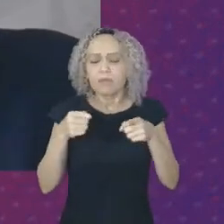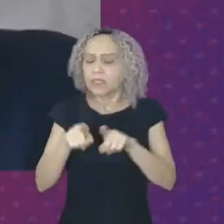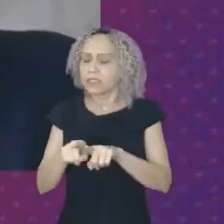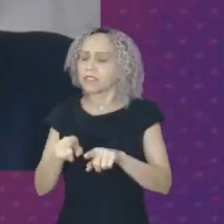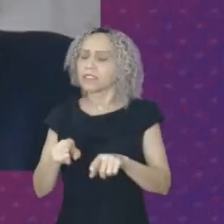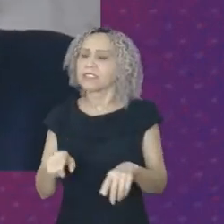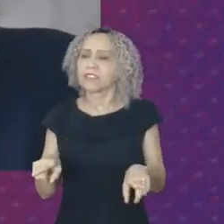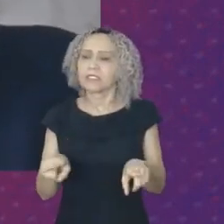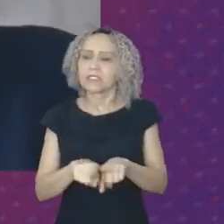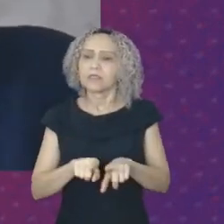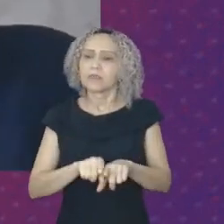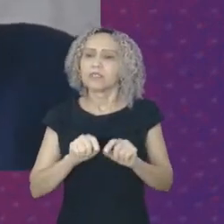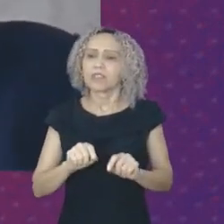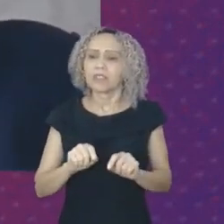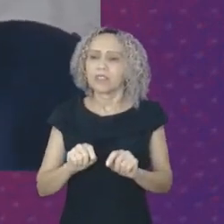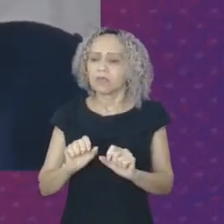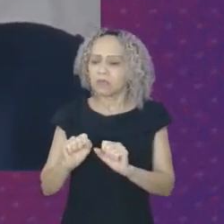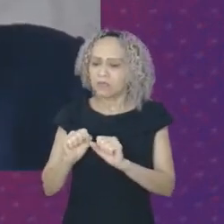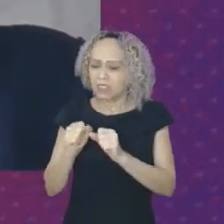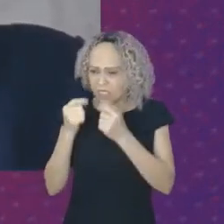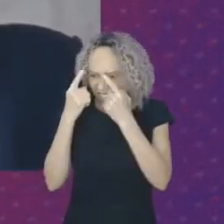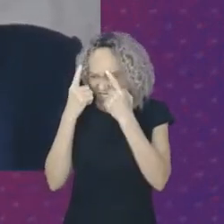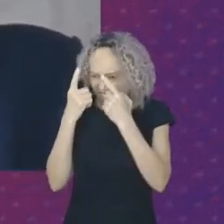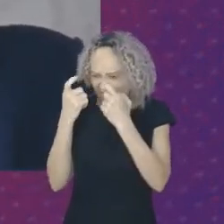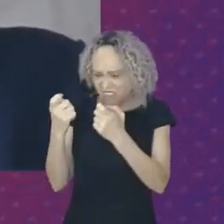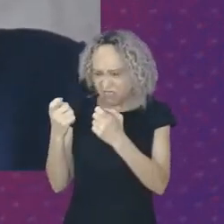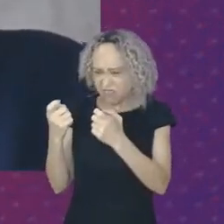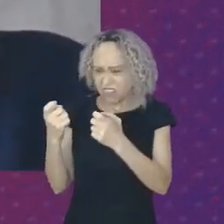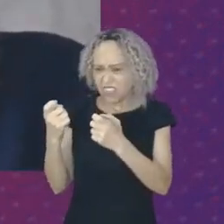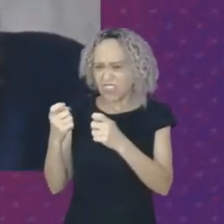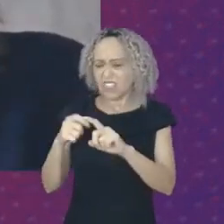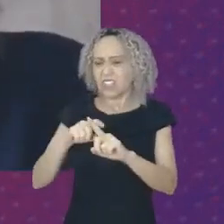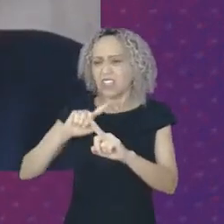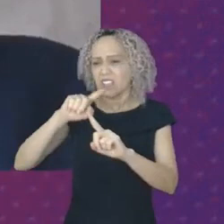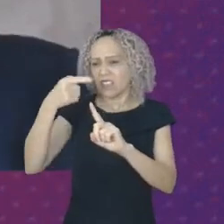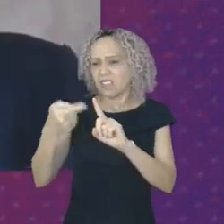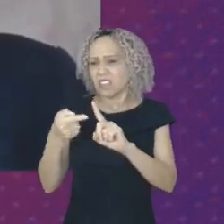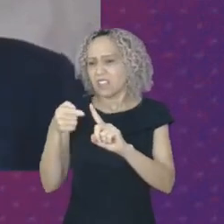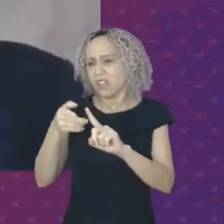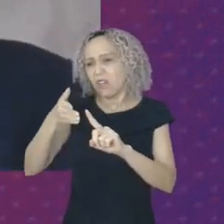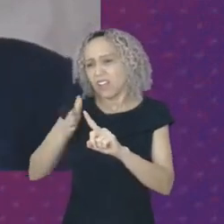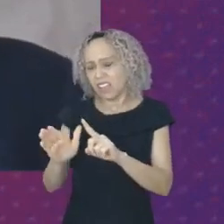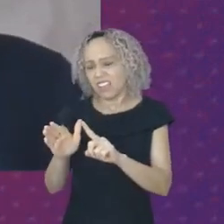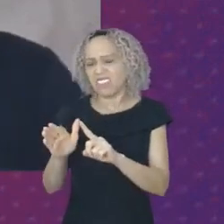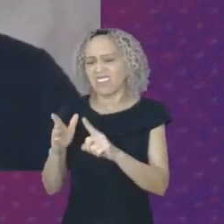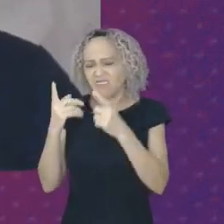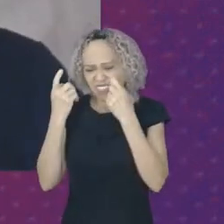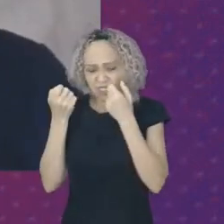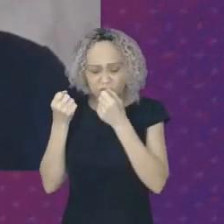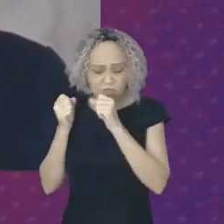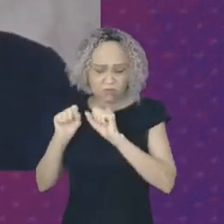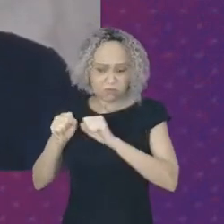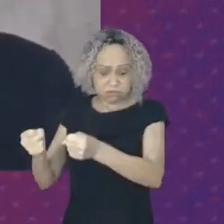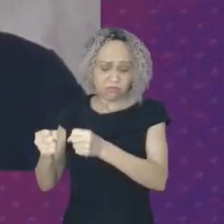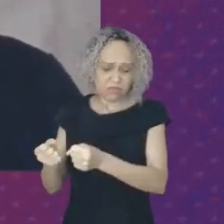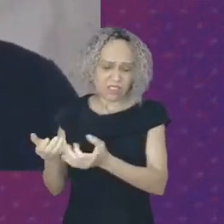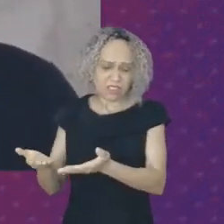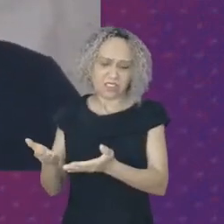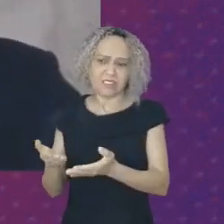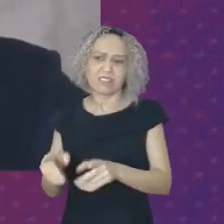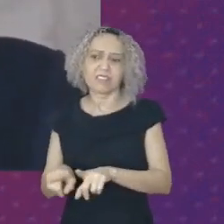enfrentamento à violência obstétrica, a garantia do parto humanizado na área da saúde, que são